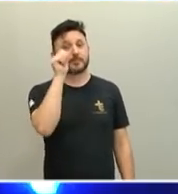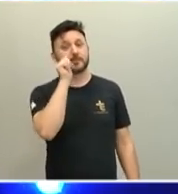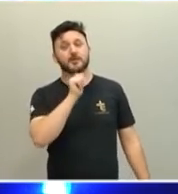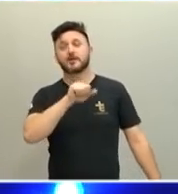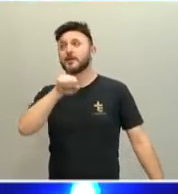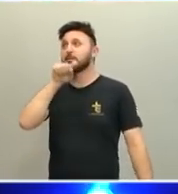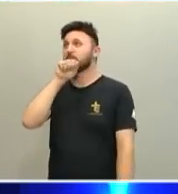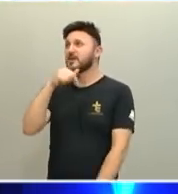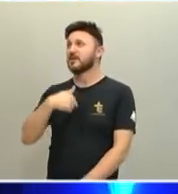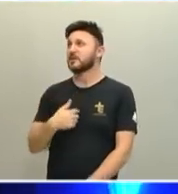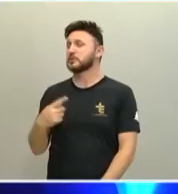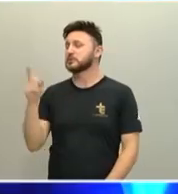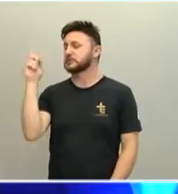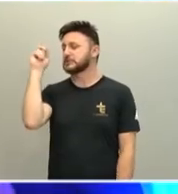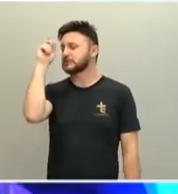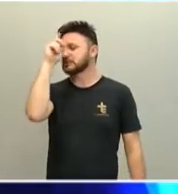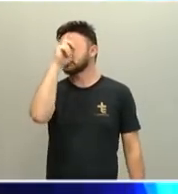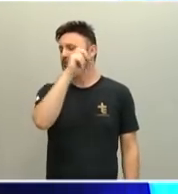navegado,